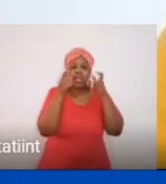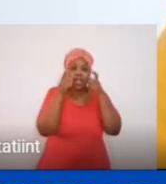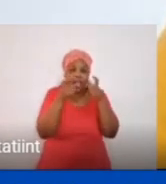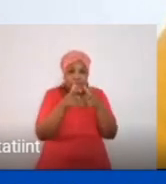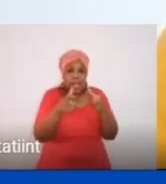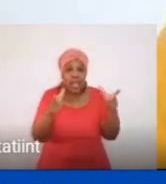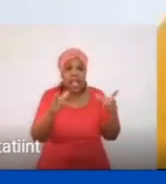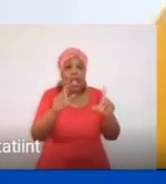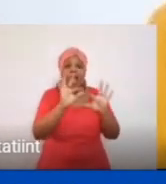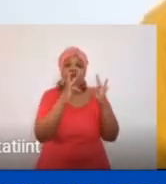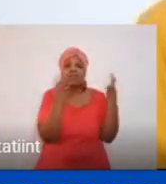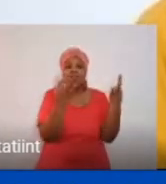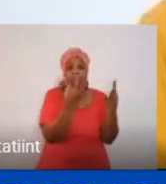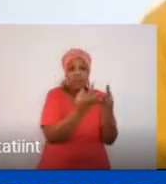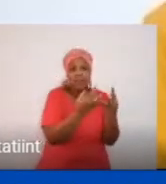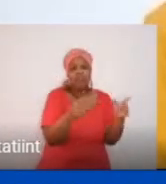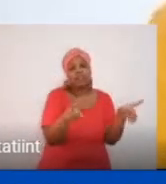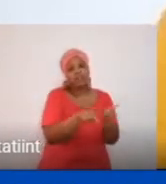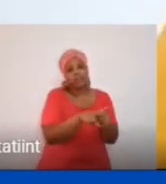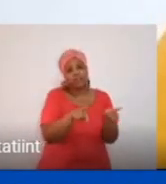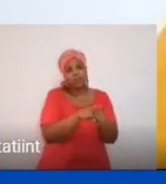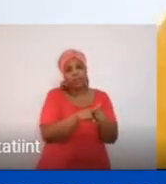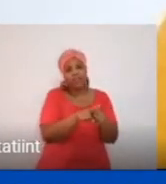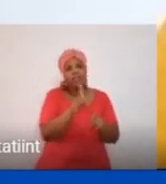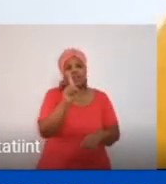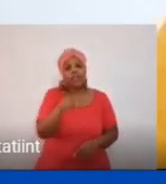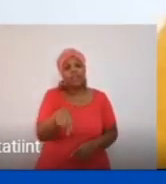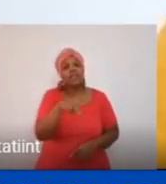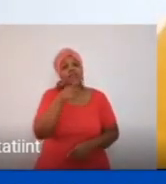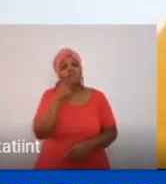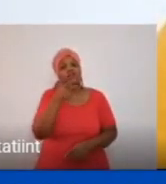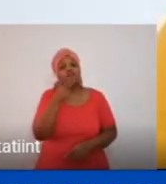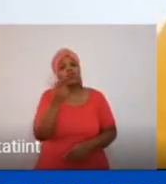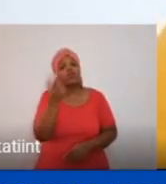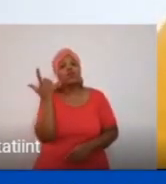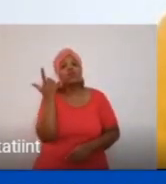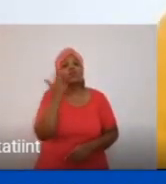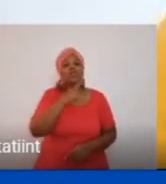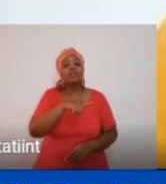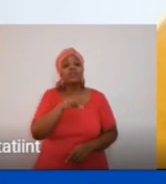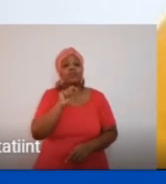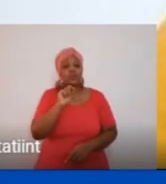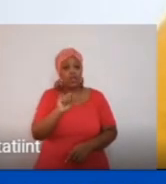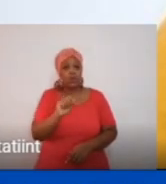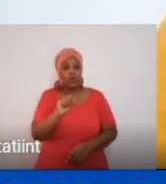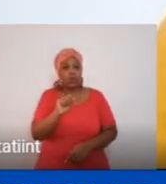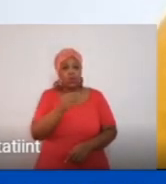famílias atingidas, e em um outro estágio a gente também conseguir